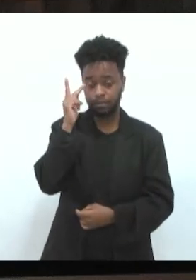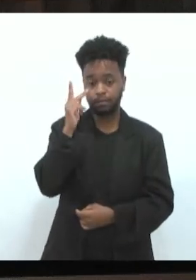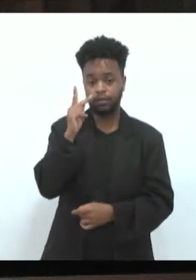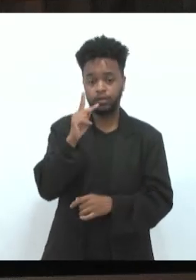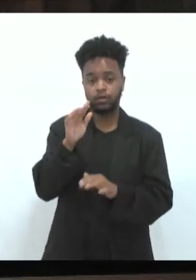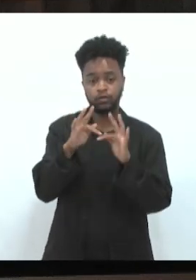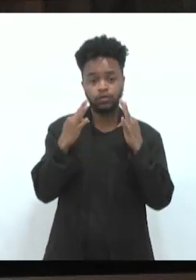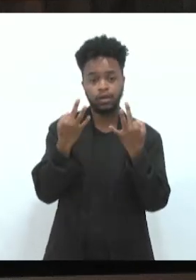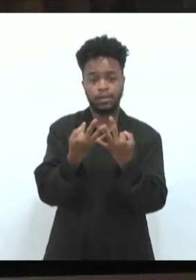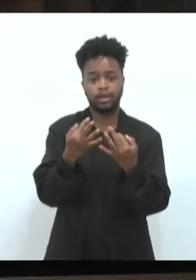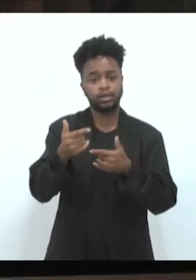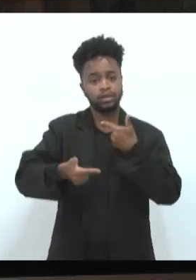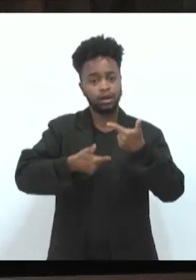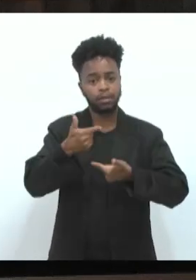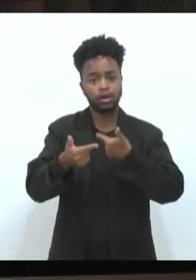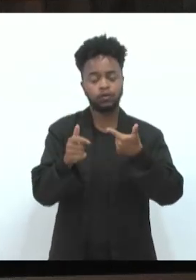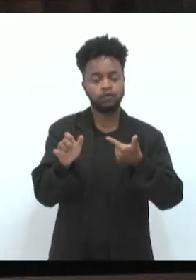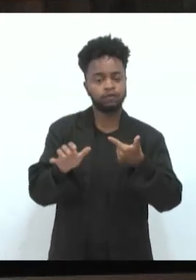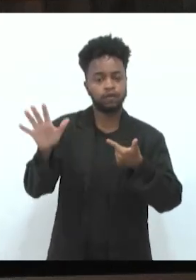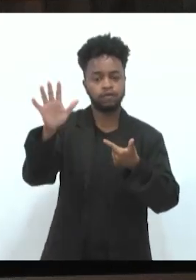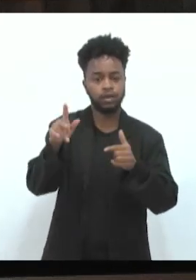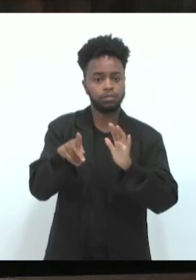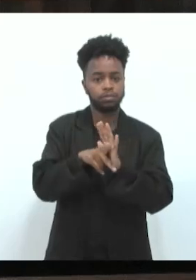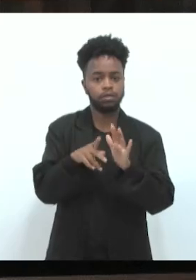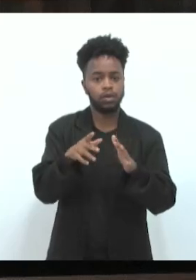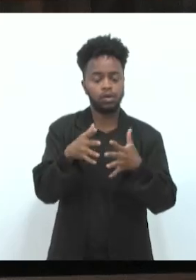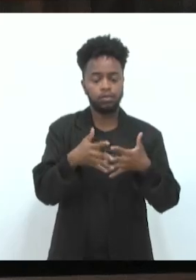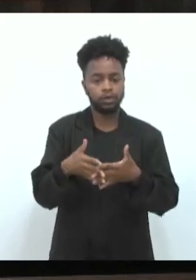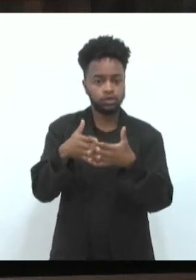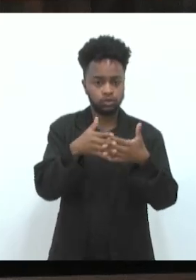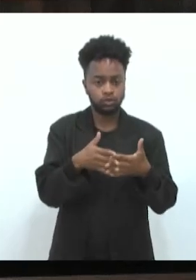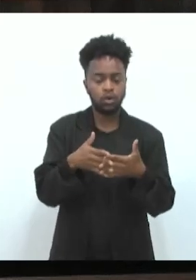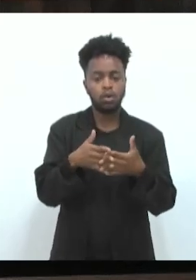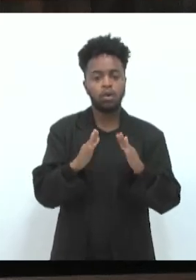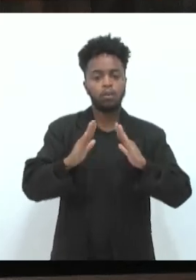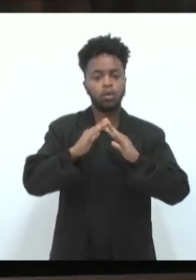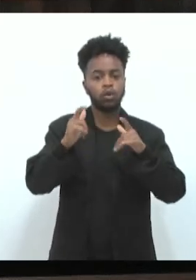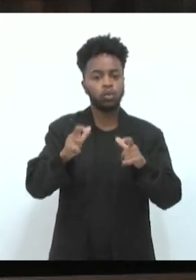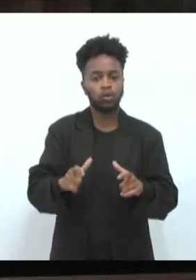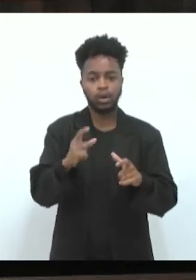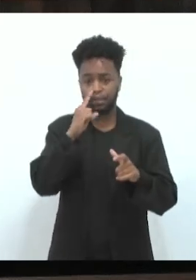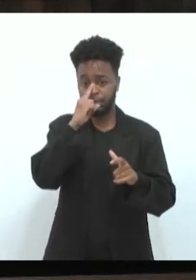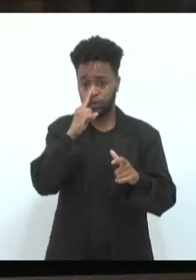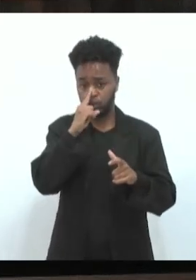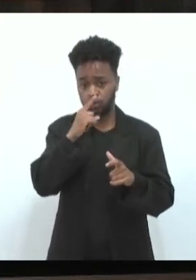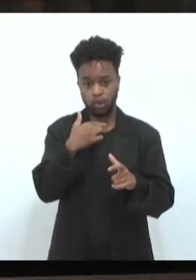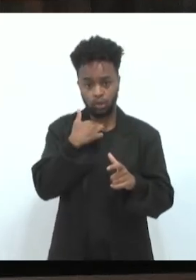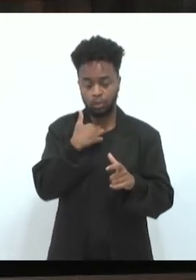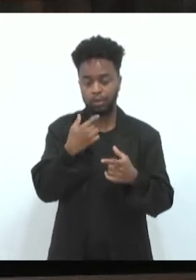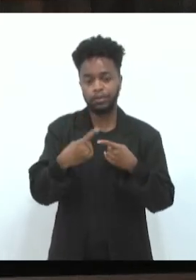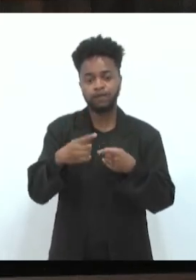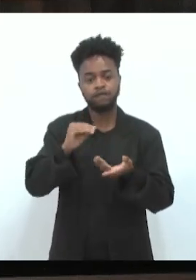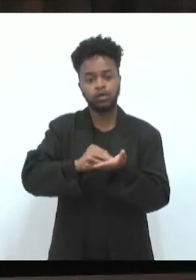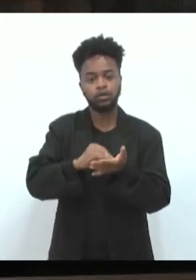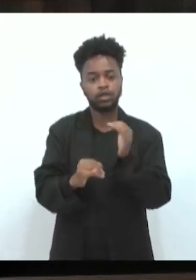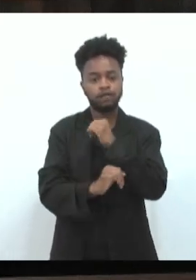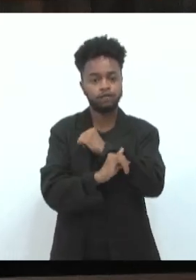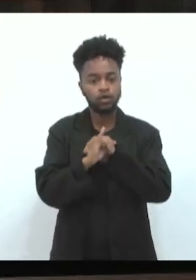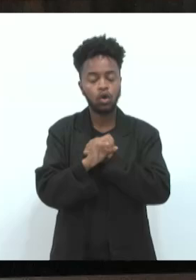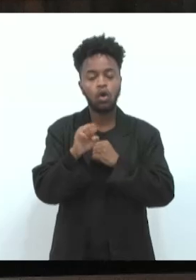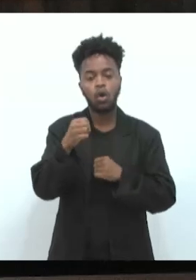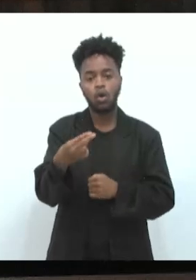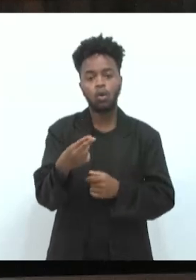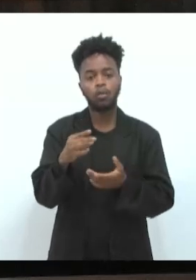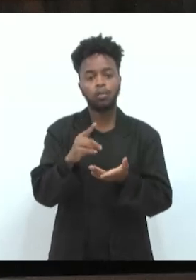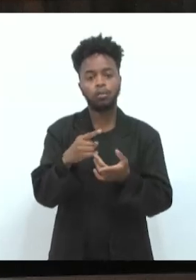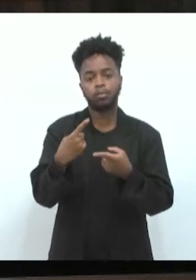favelas, periferias, das comunidades de Petrópolis estão em lugares aos quais não deveriam morar porque não tem infraestrutura ou porque estão num